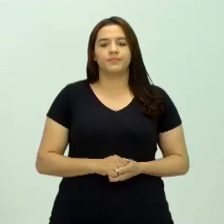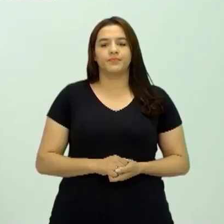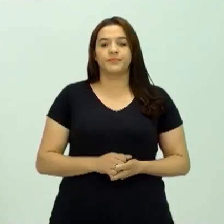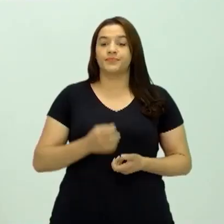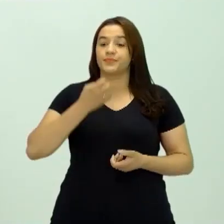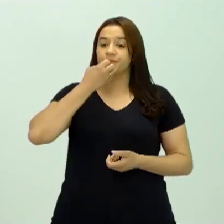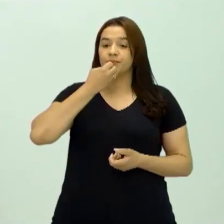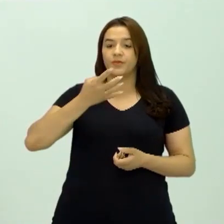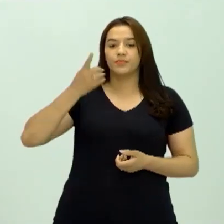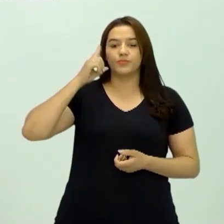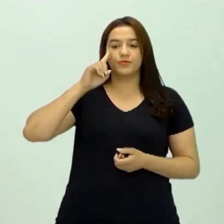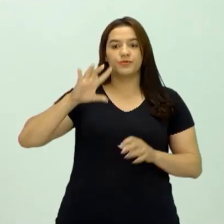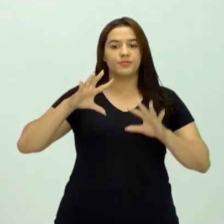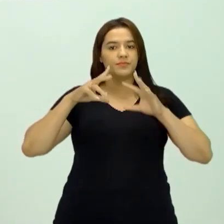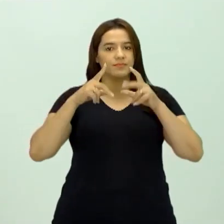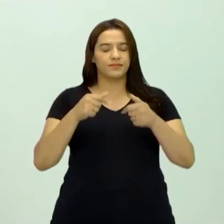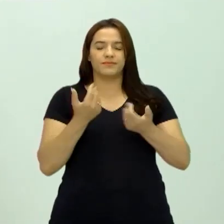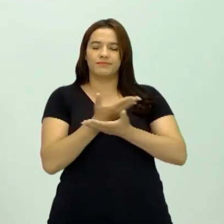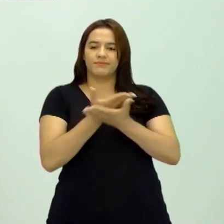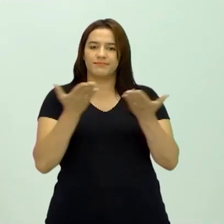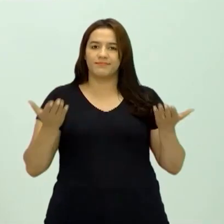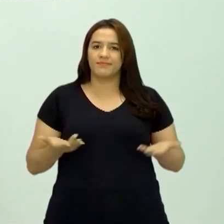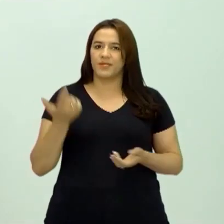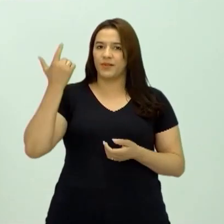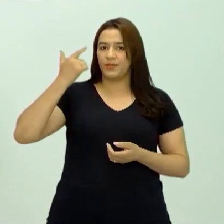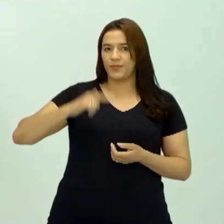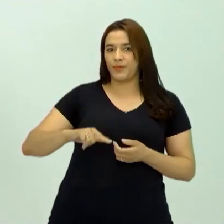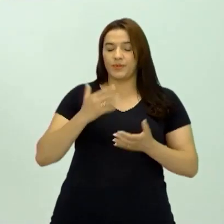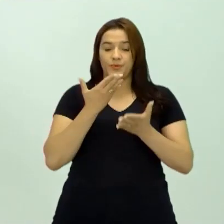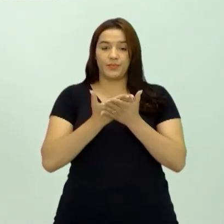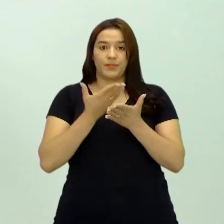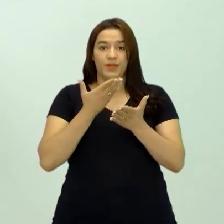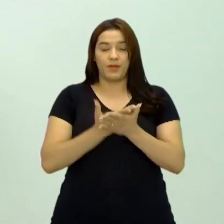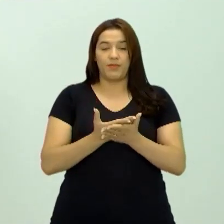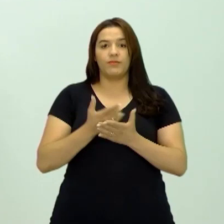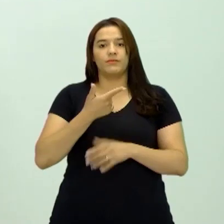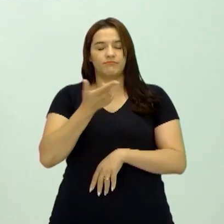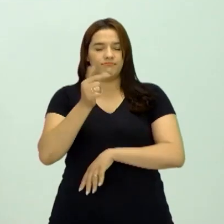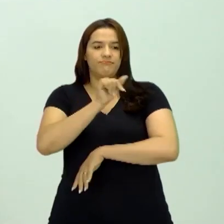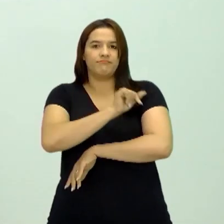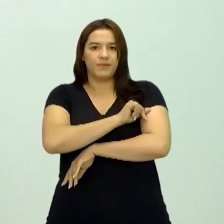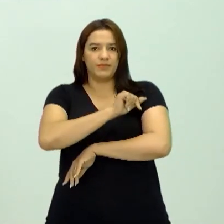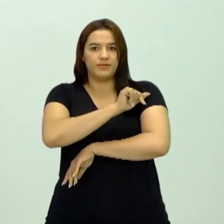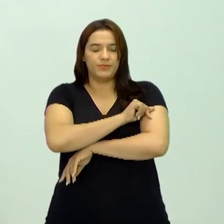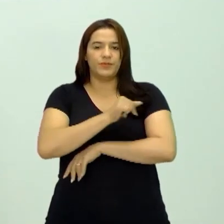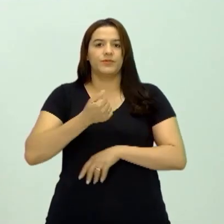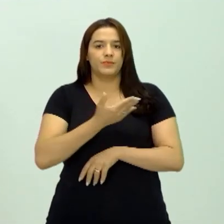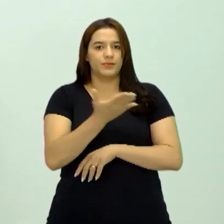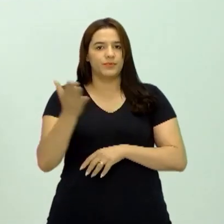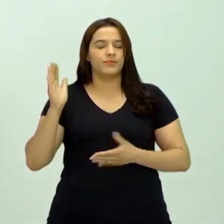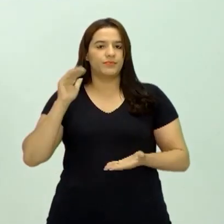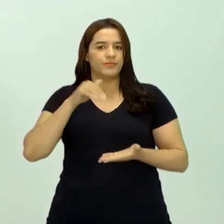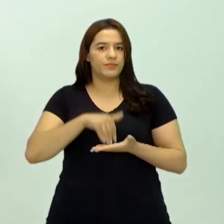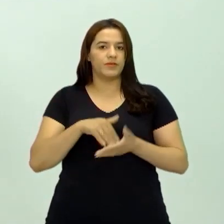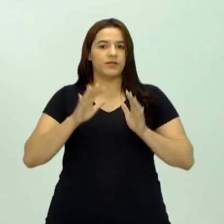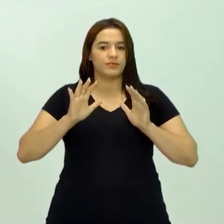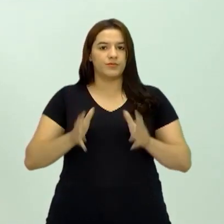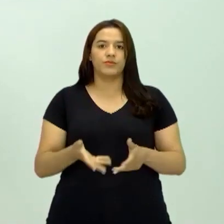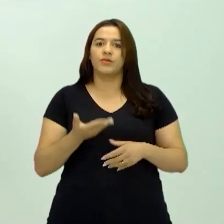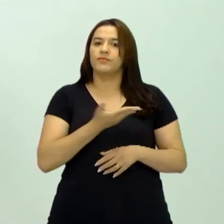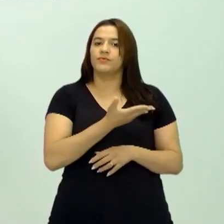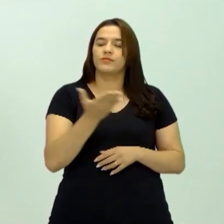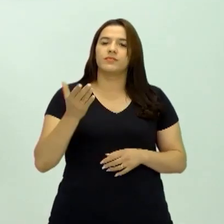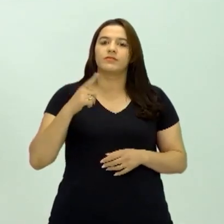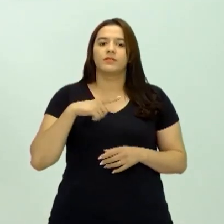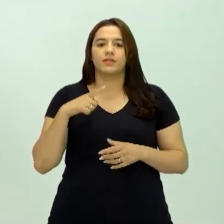Bom dia a todos que irão participar aí de mais uma aula do sétimo ano aí dos anos finais. Estamos aqui para